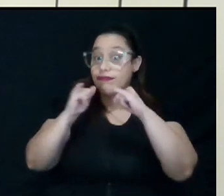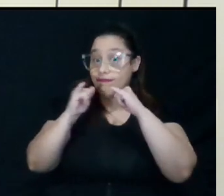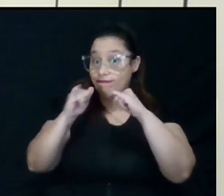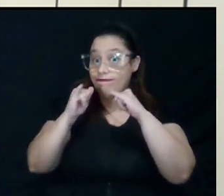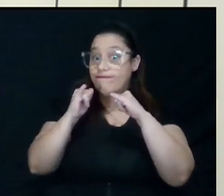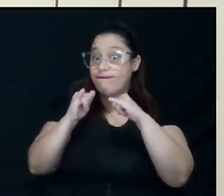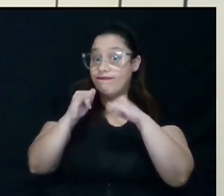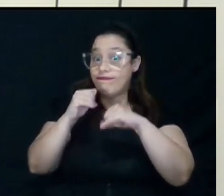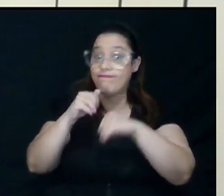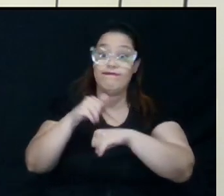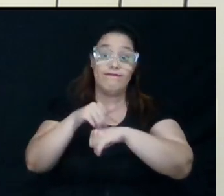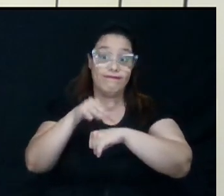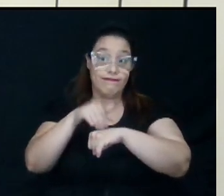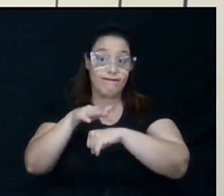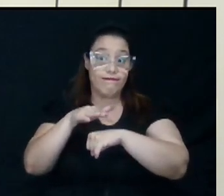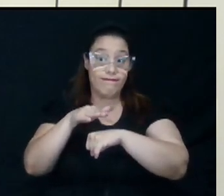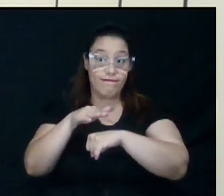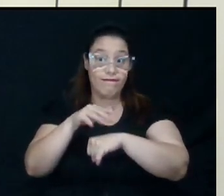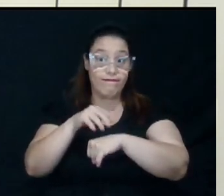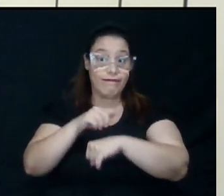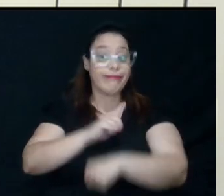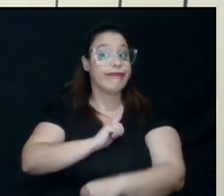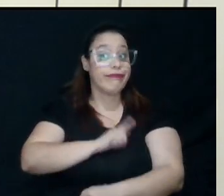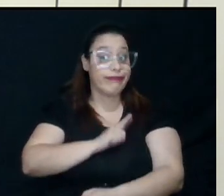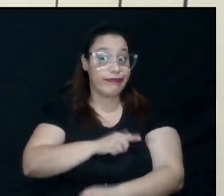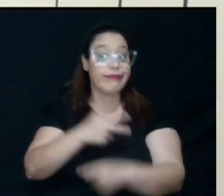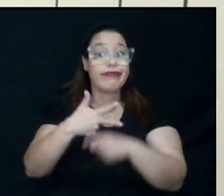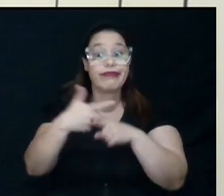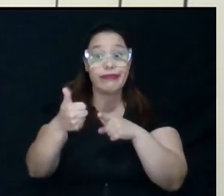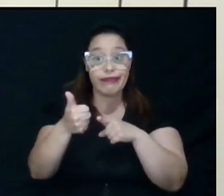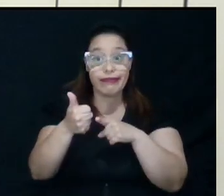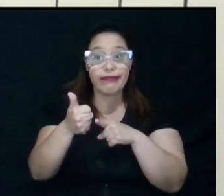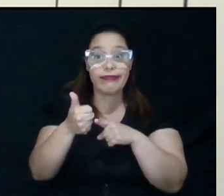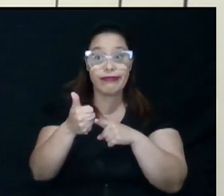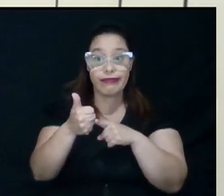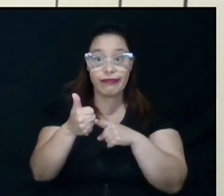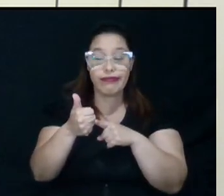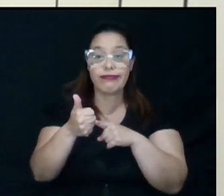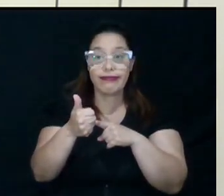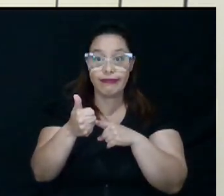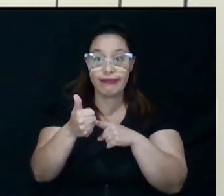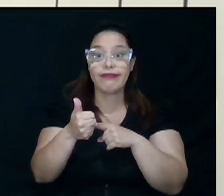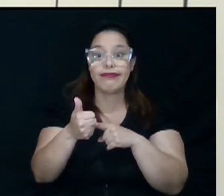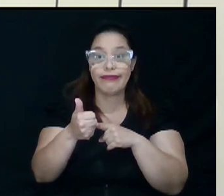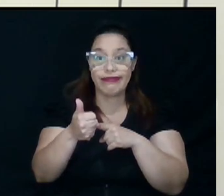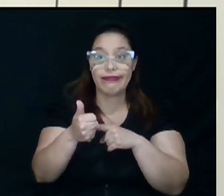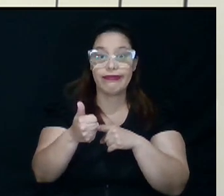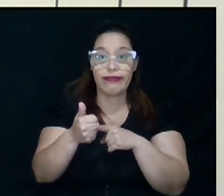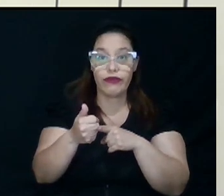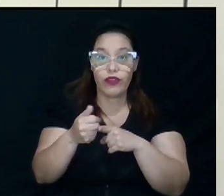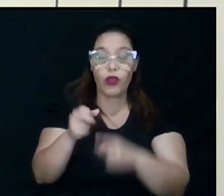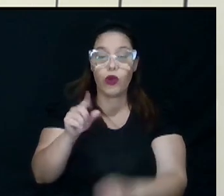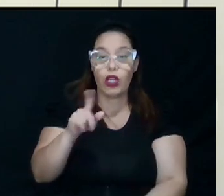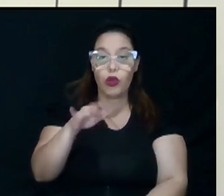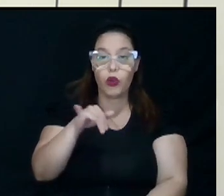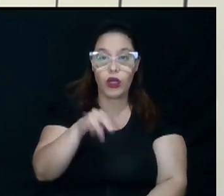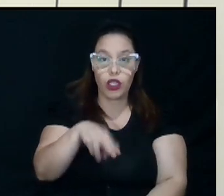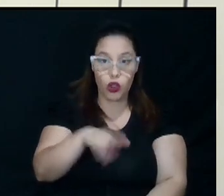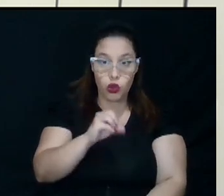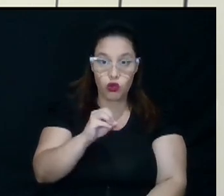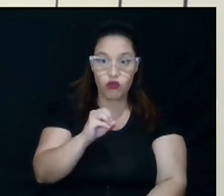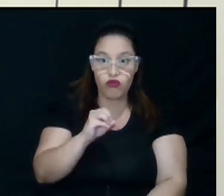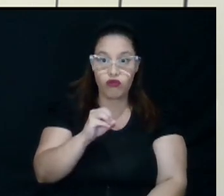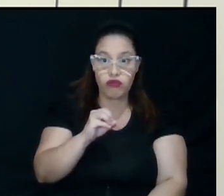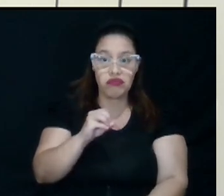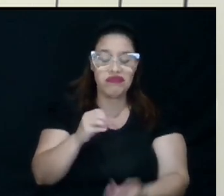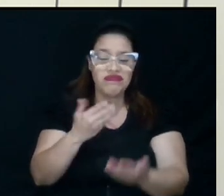Guarani vencer, ele pode enfim deixar a lanterna da competição, já que o Ituano, que é o penúltimo colocado, tropeçou.